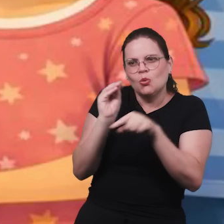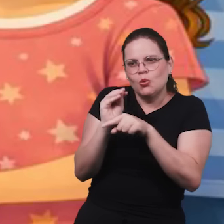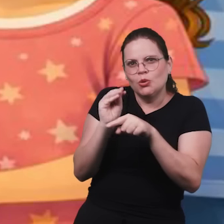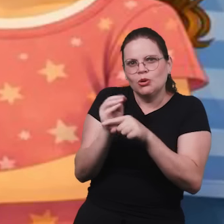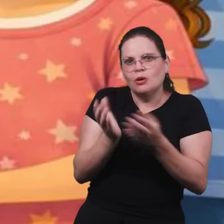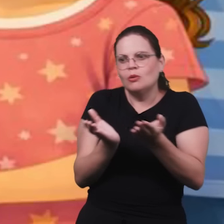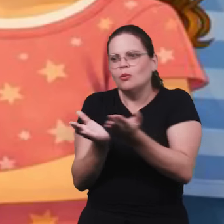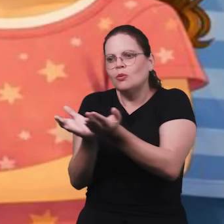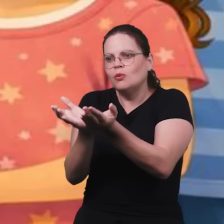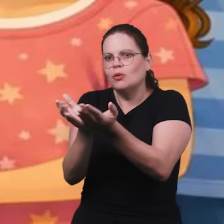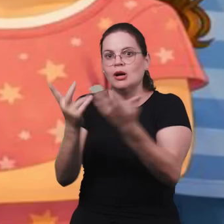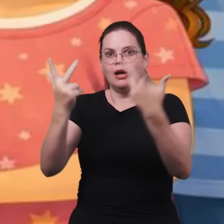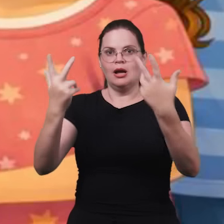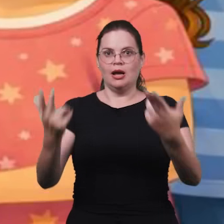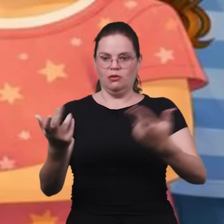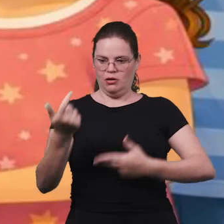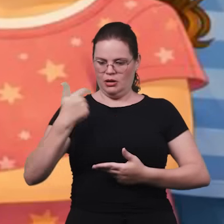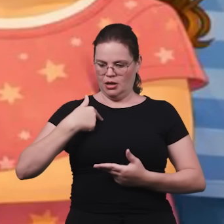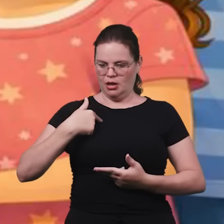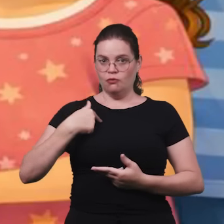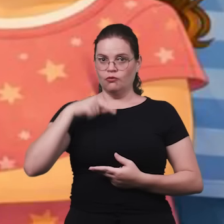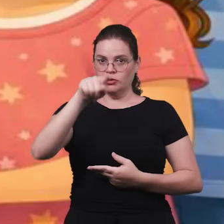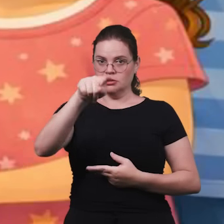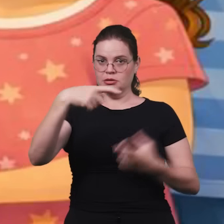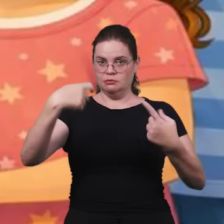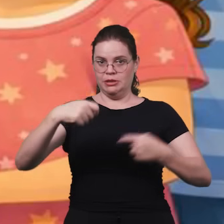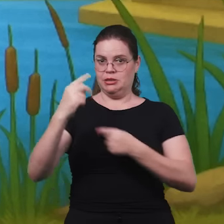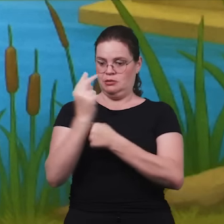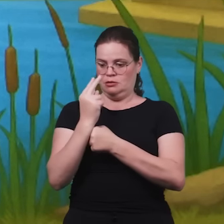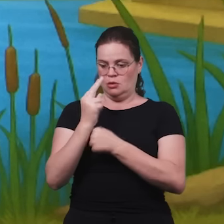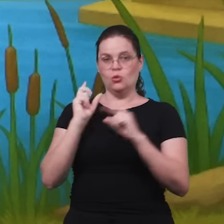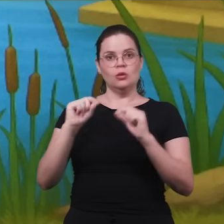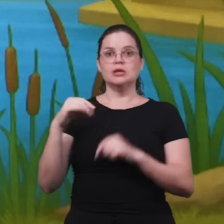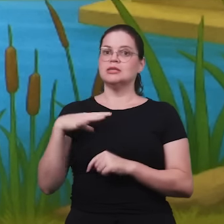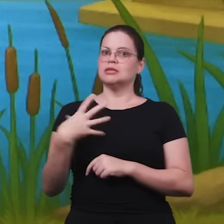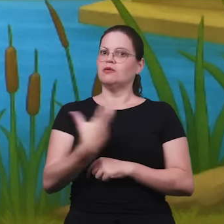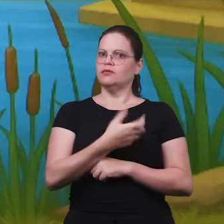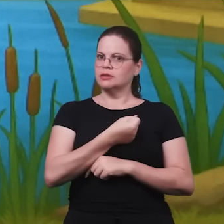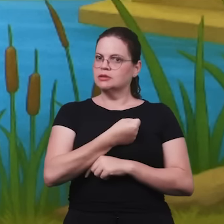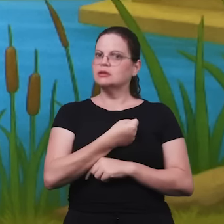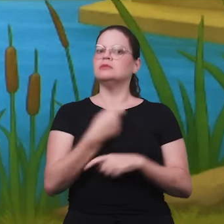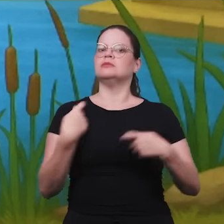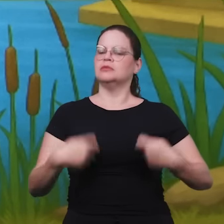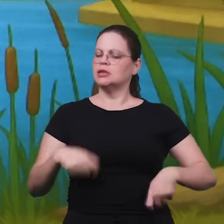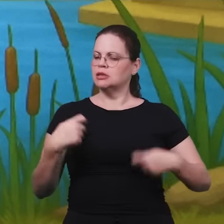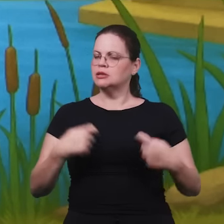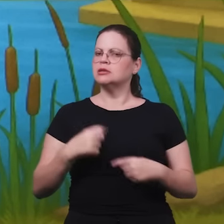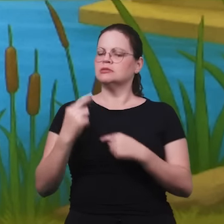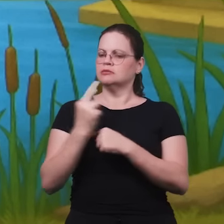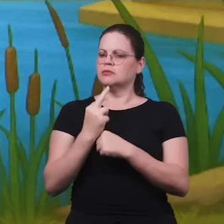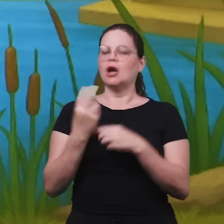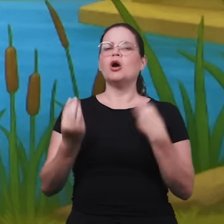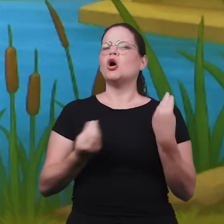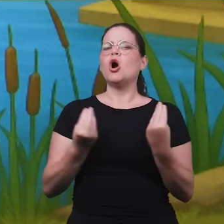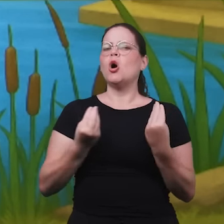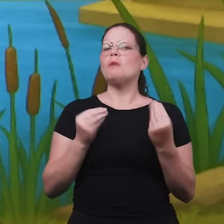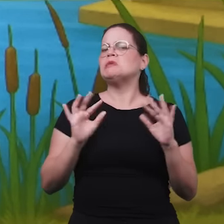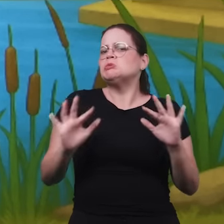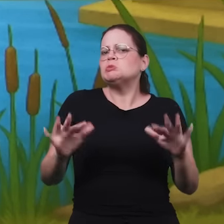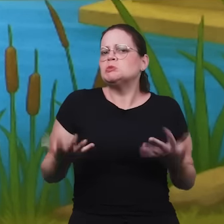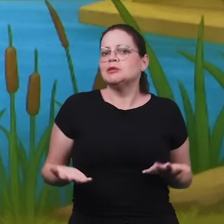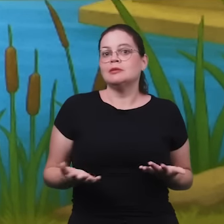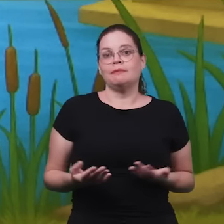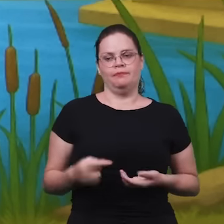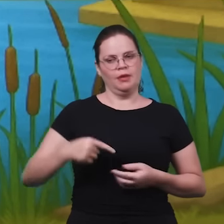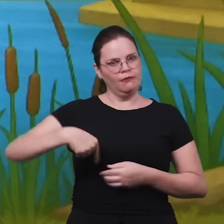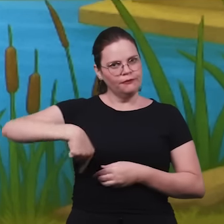precisam cuidar da salvação em Jesus. E nós cuidamos da salvação quando vamos com